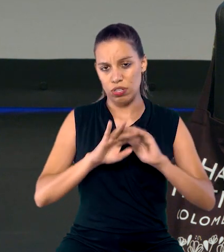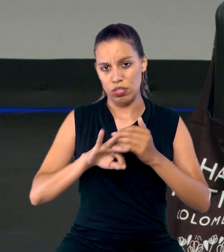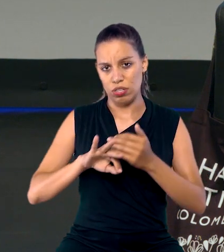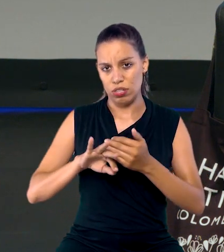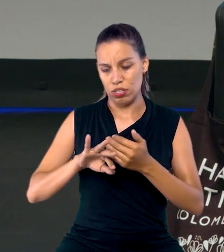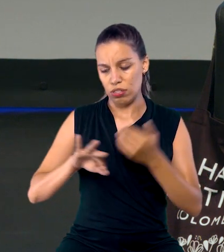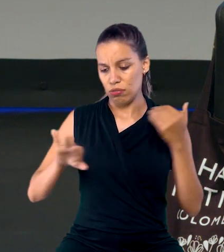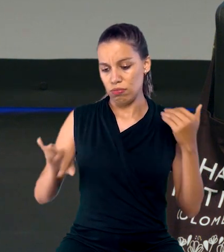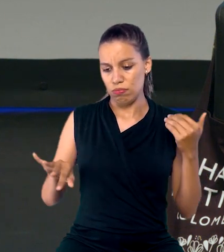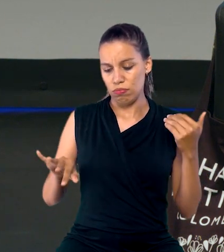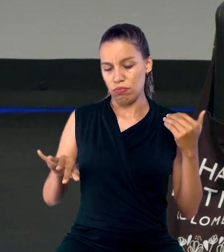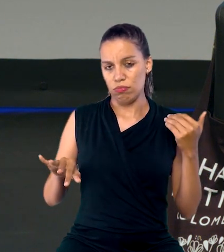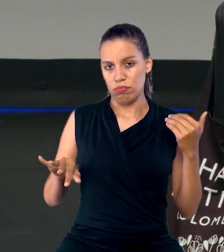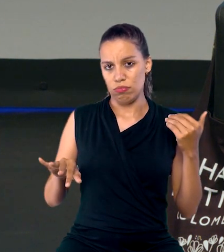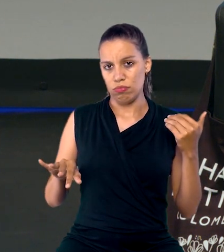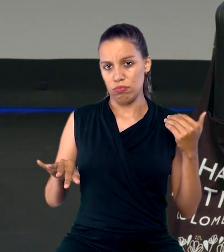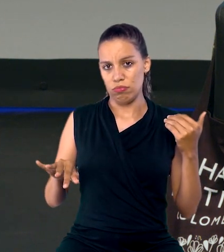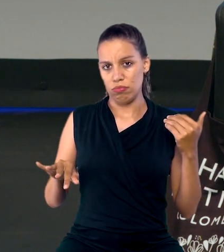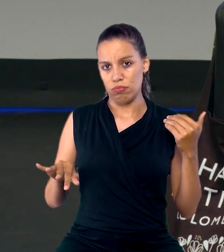progresso, né? Então,